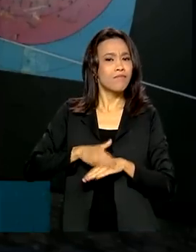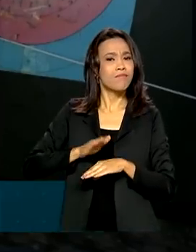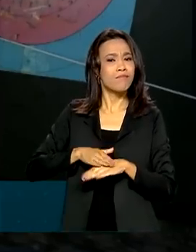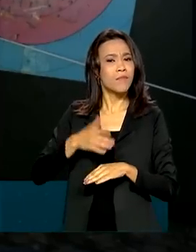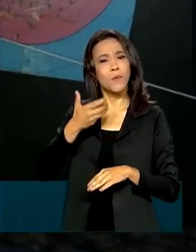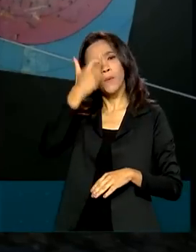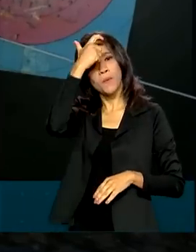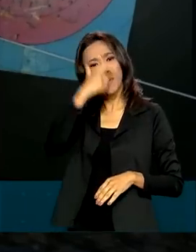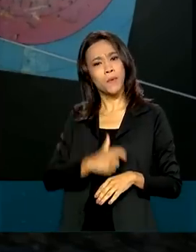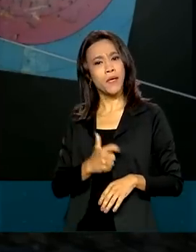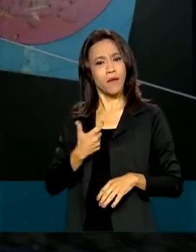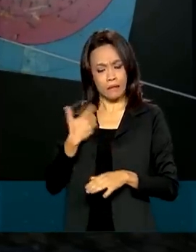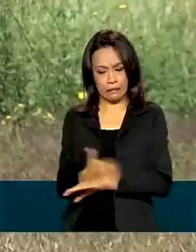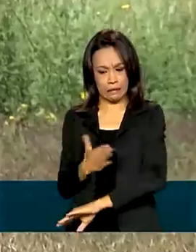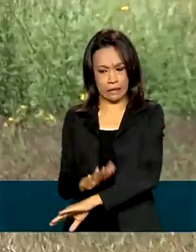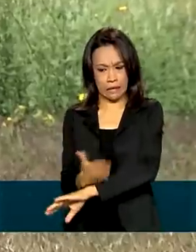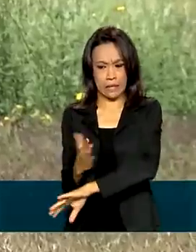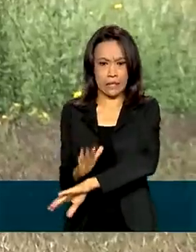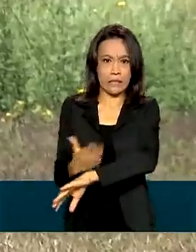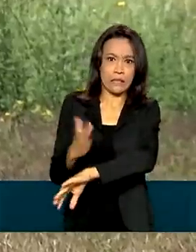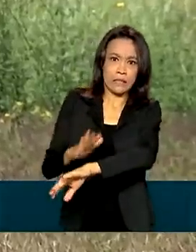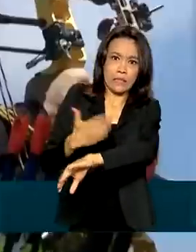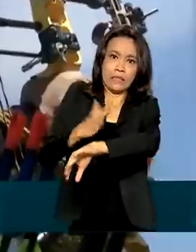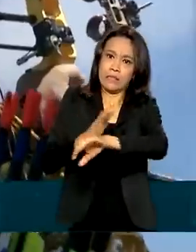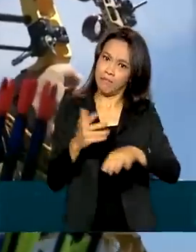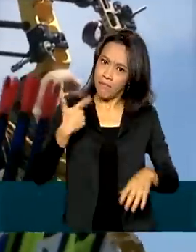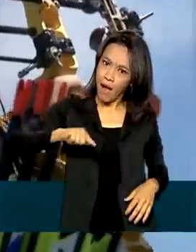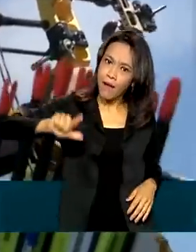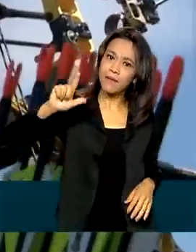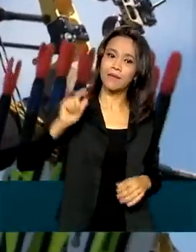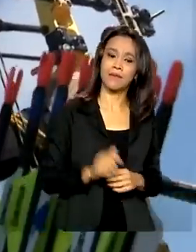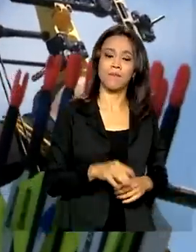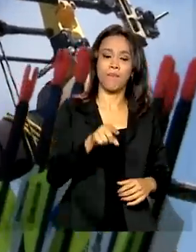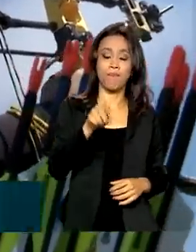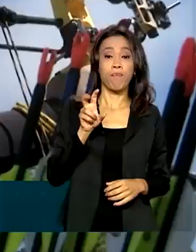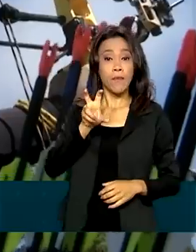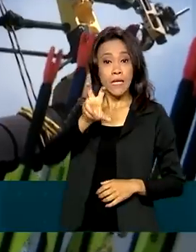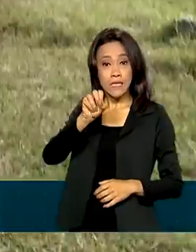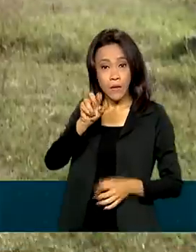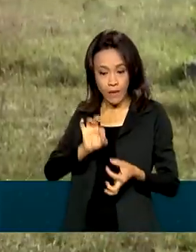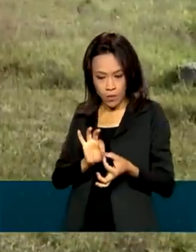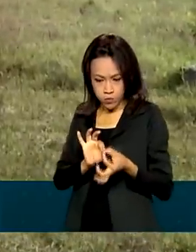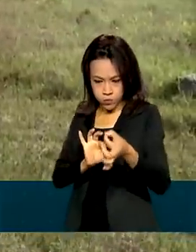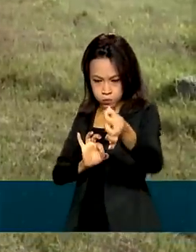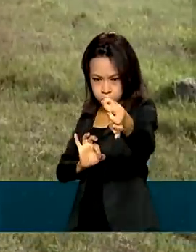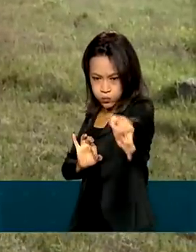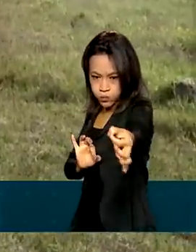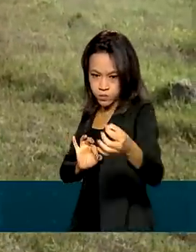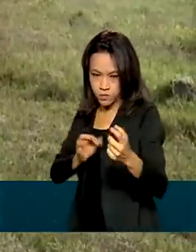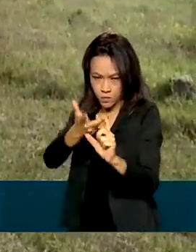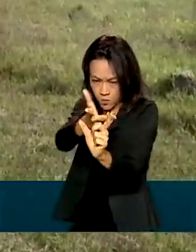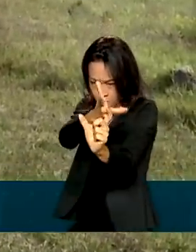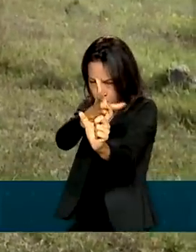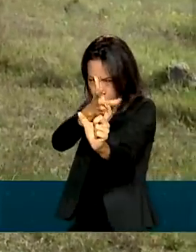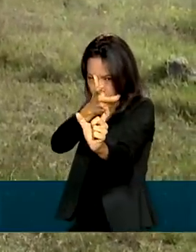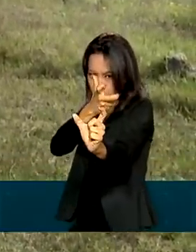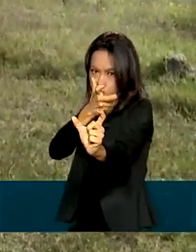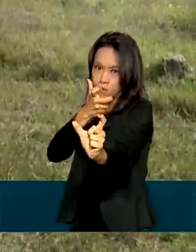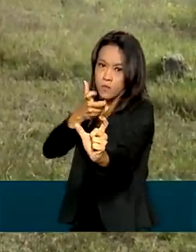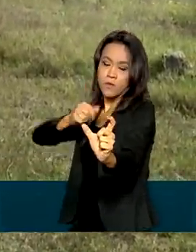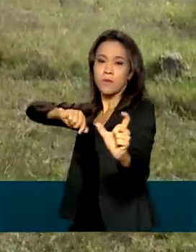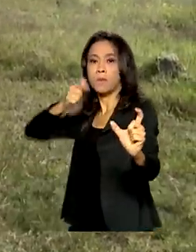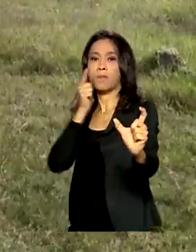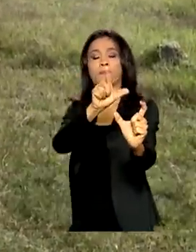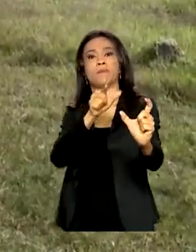alto rendimento? Te obriga a treinar mais. 50 metros separam Reinaldo e a flecha do alvo. A mais